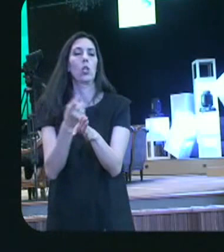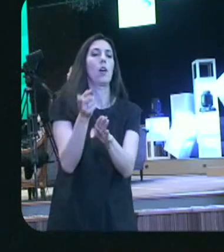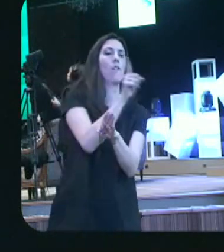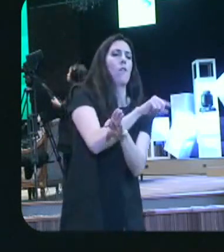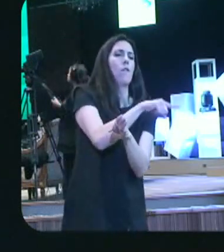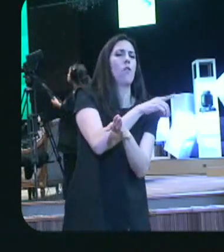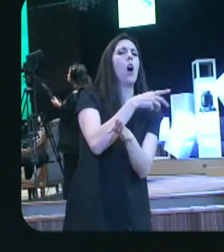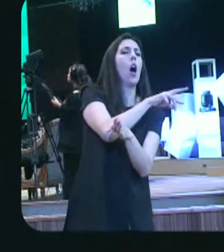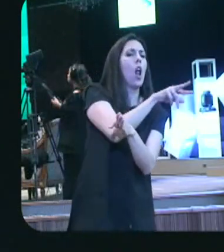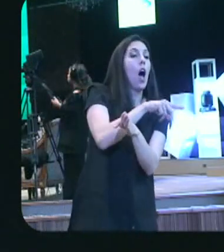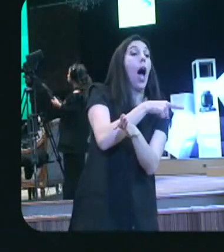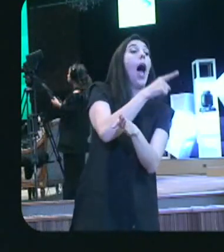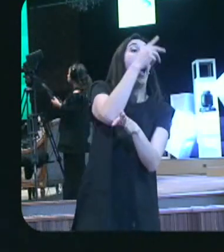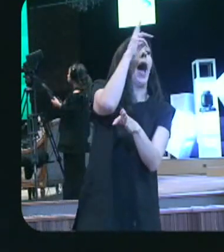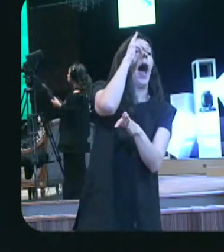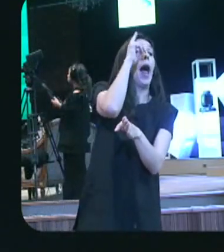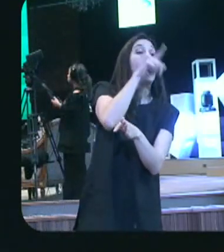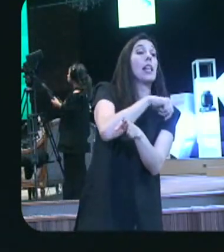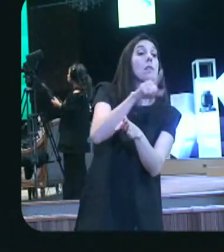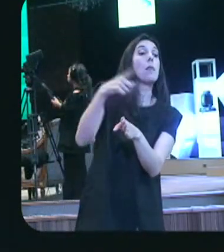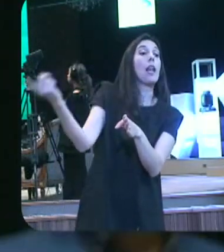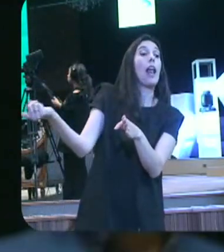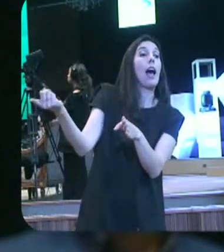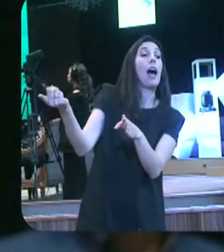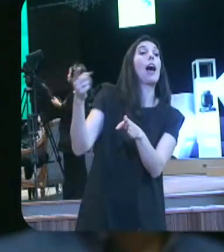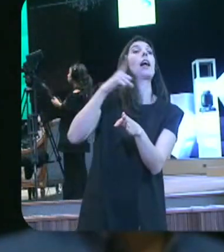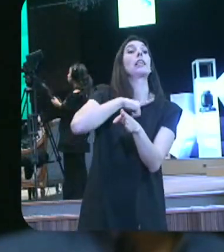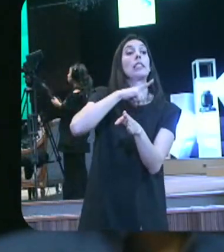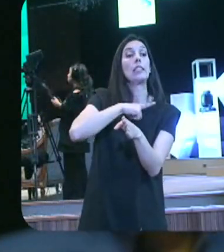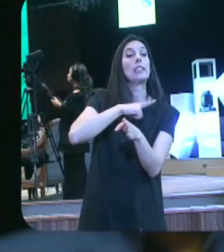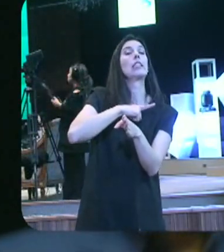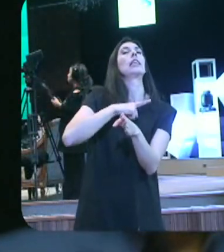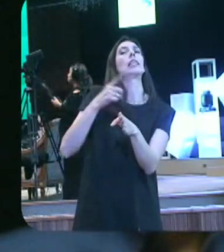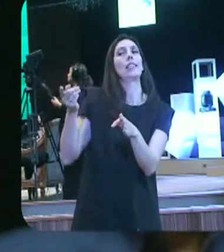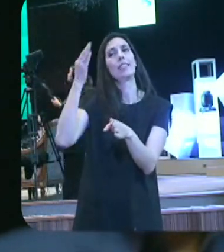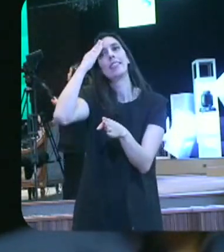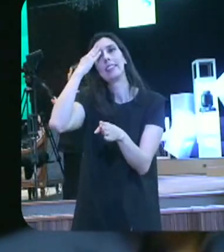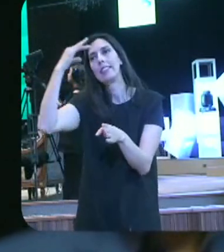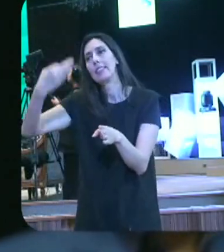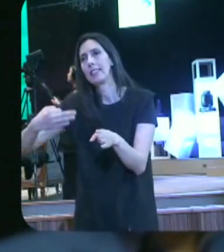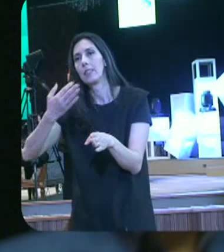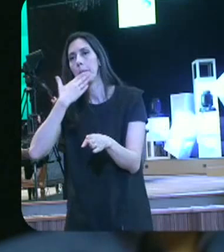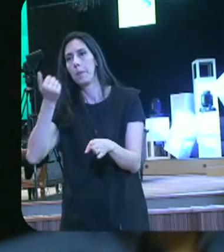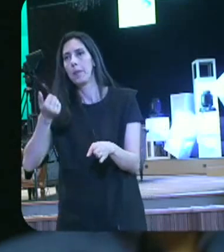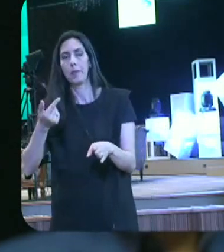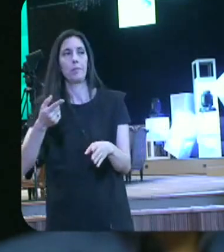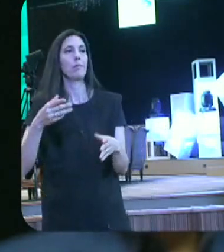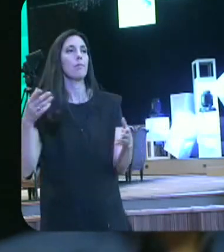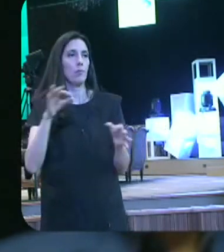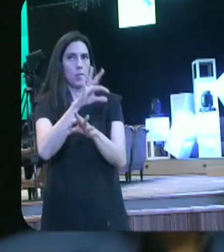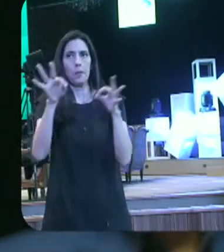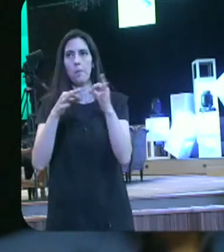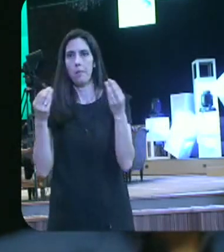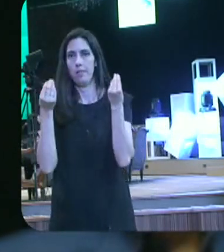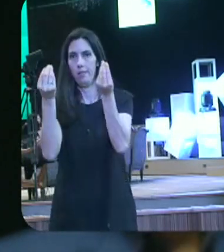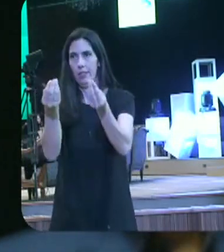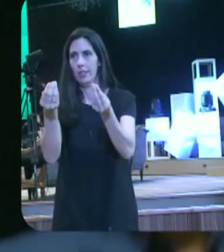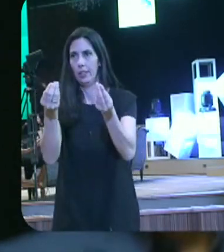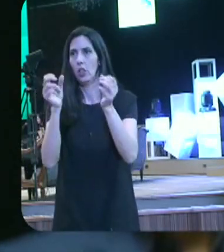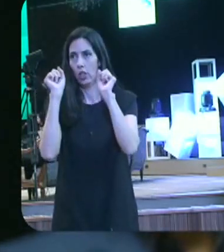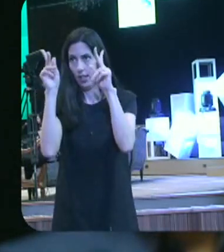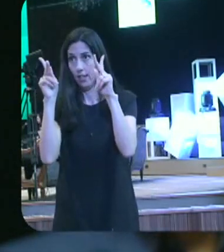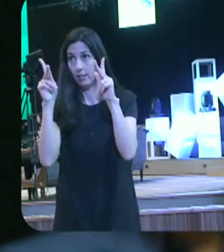era aquela profecia que se cumpriu. E a gente começa a entender melhor, tá bom? É um presente para você. Marca